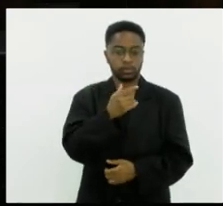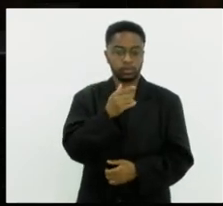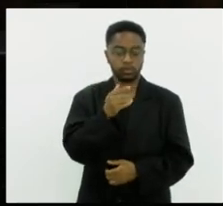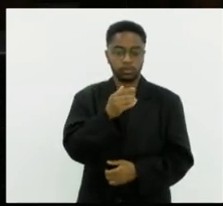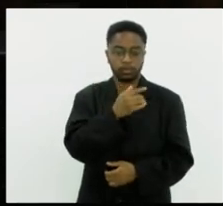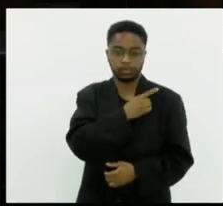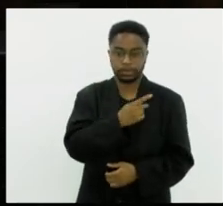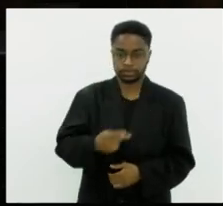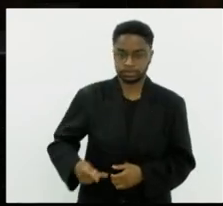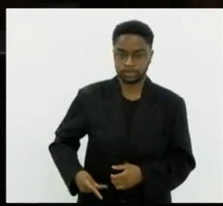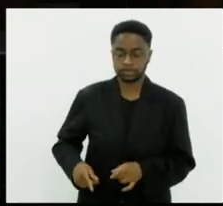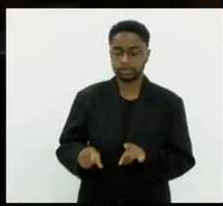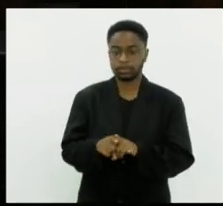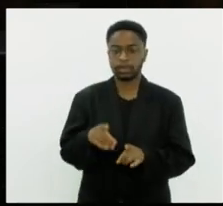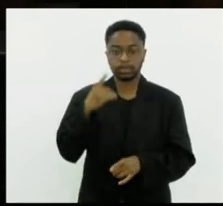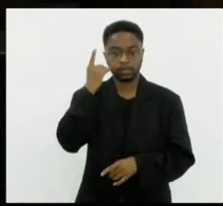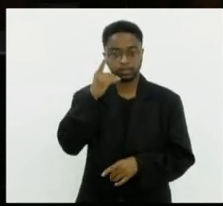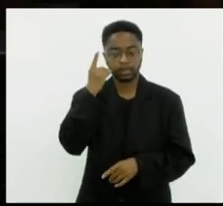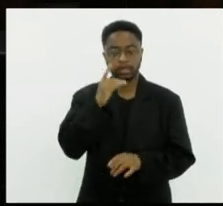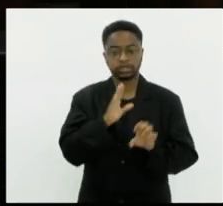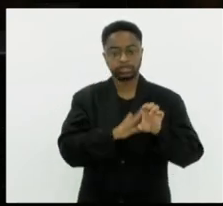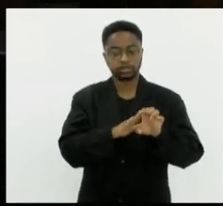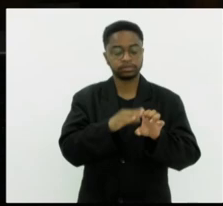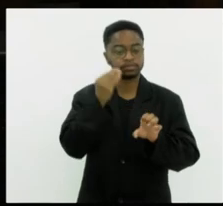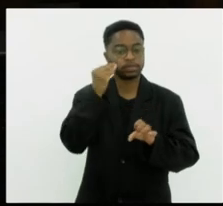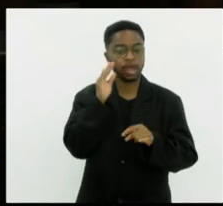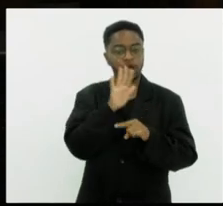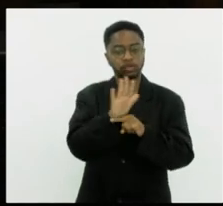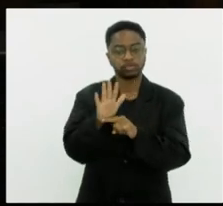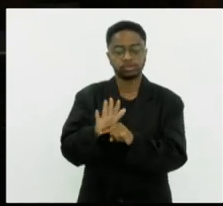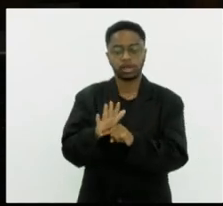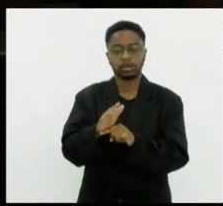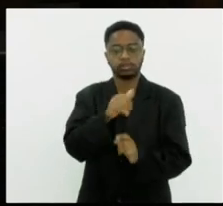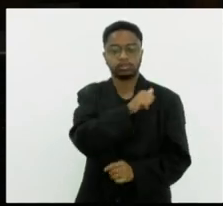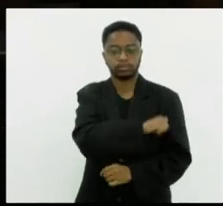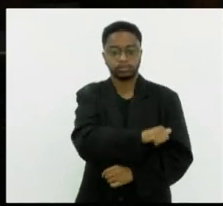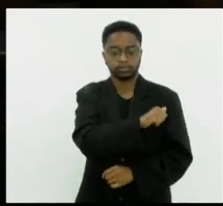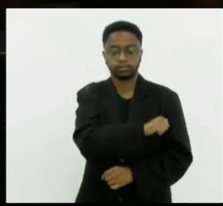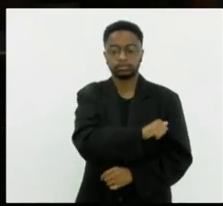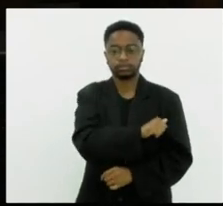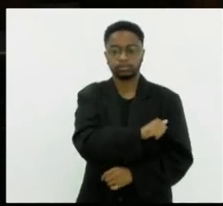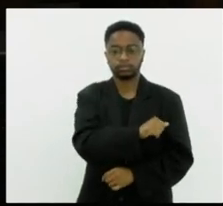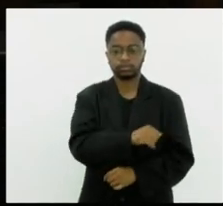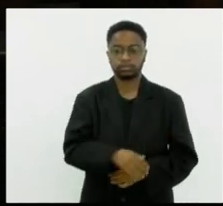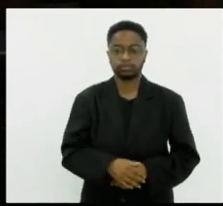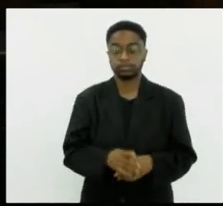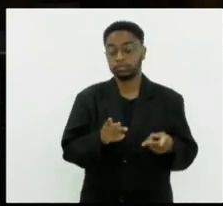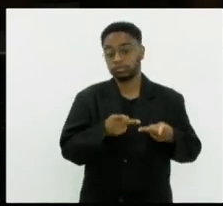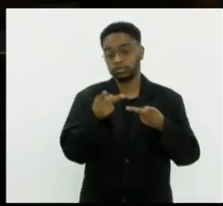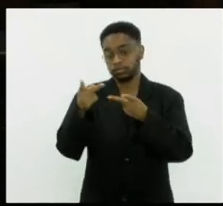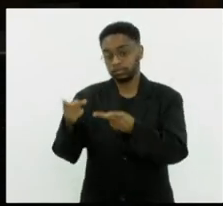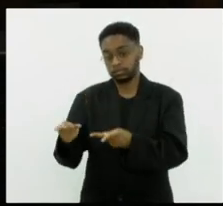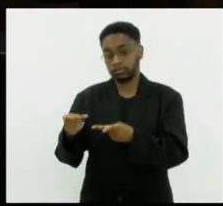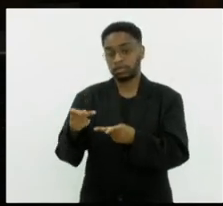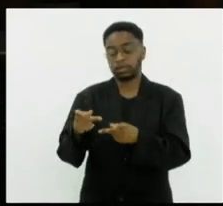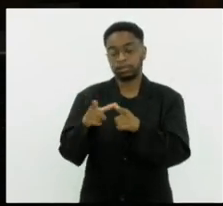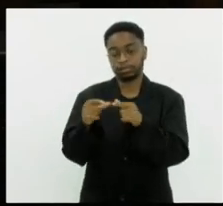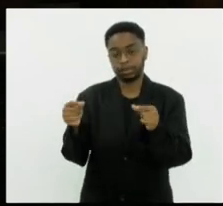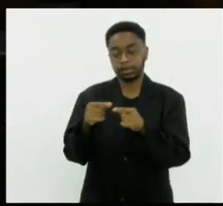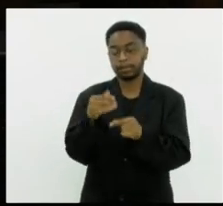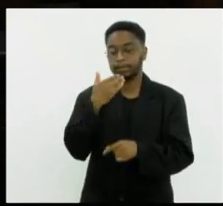os deputados da esquerda, possam ajudar o Estado do Rio de Janeiro, indo até lá e pedindo para que o